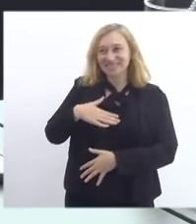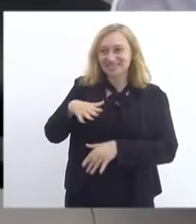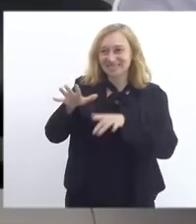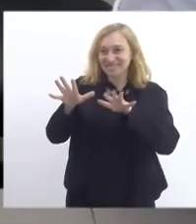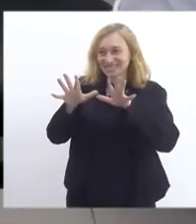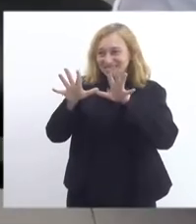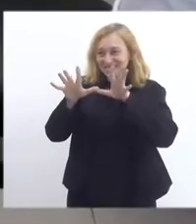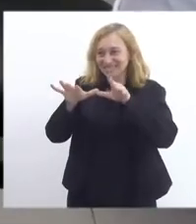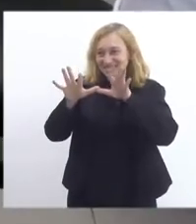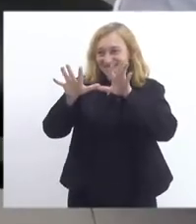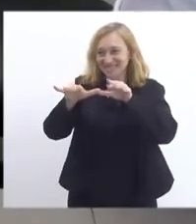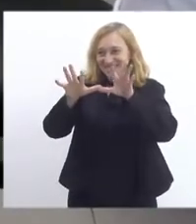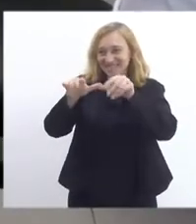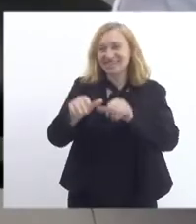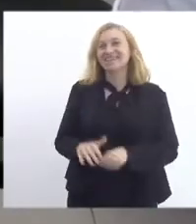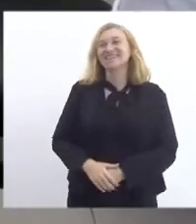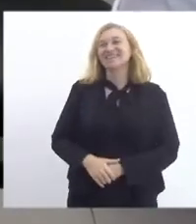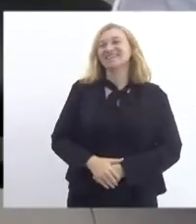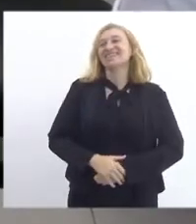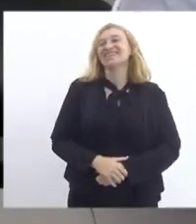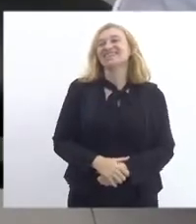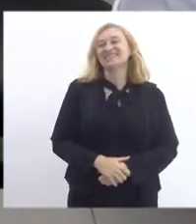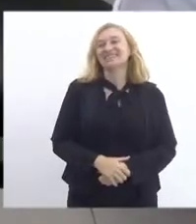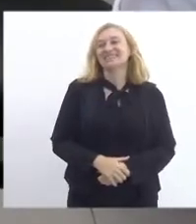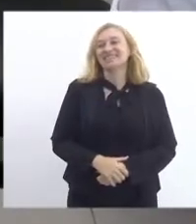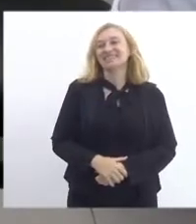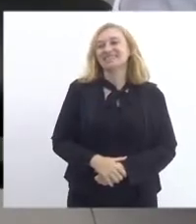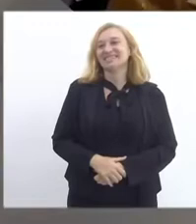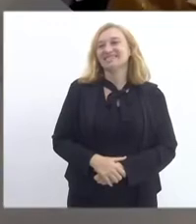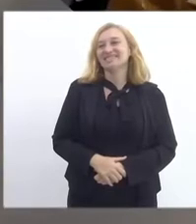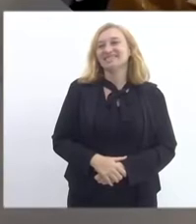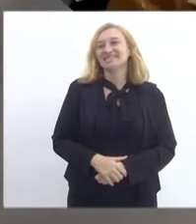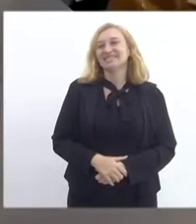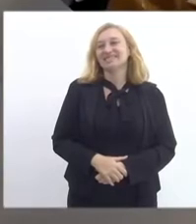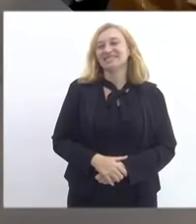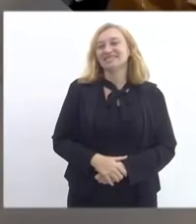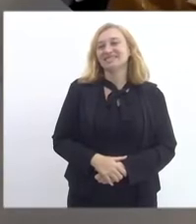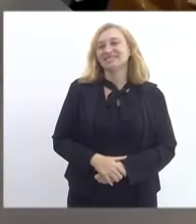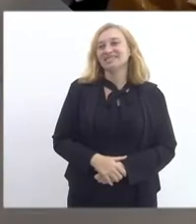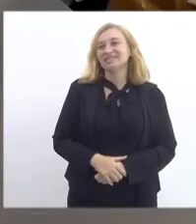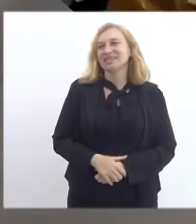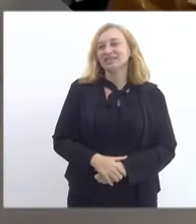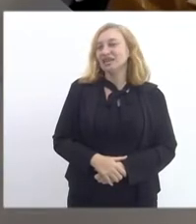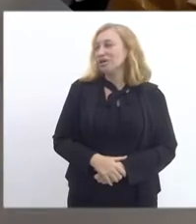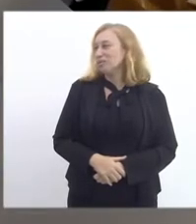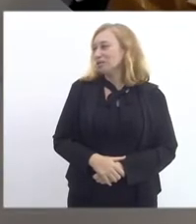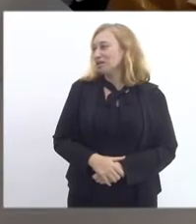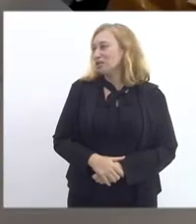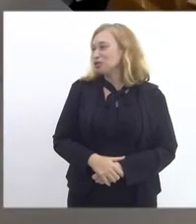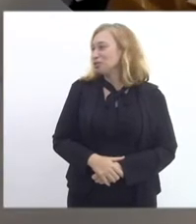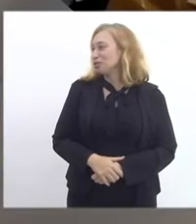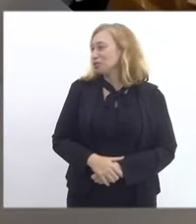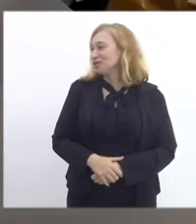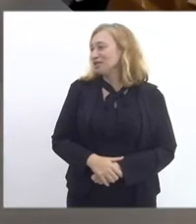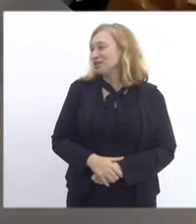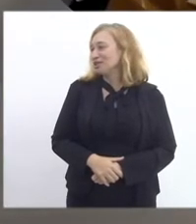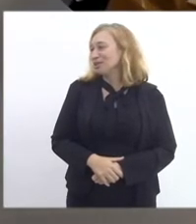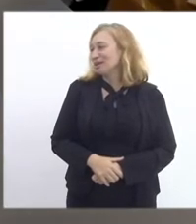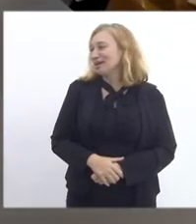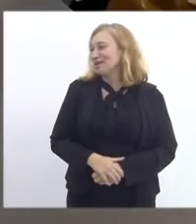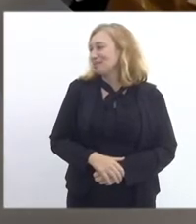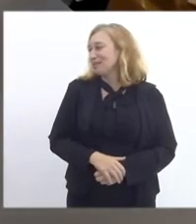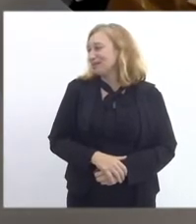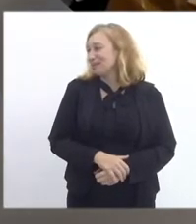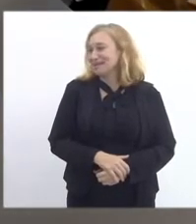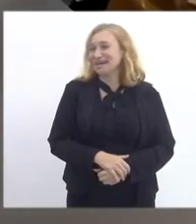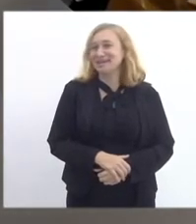Abraço. Abraço. Deputado 31 da pauta.